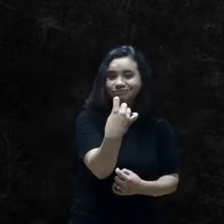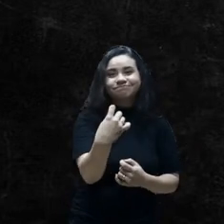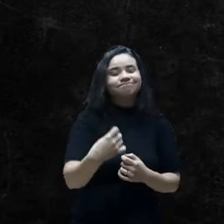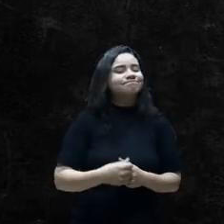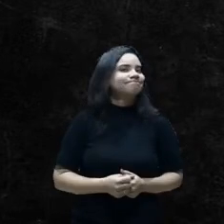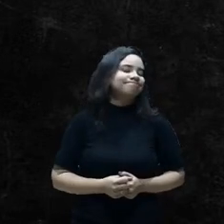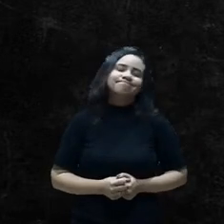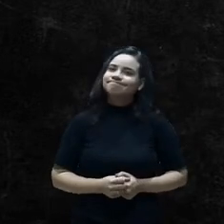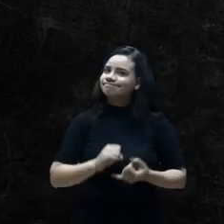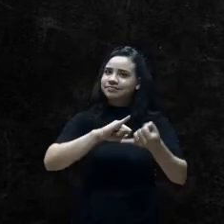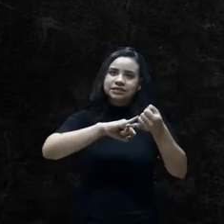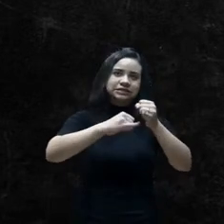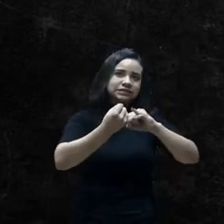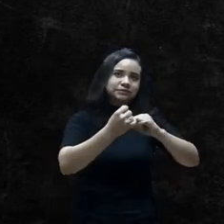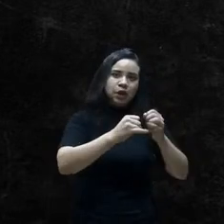chegaram a amadurecer.